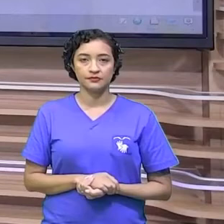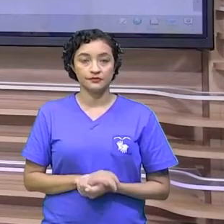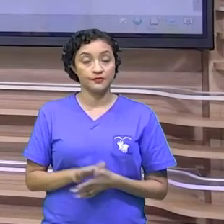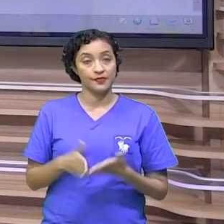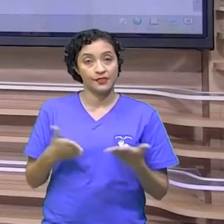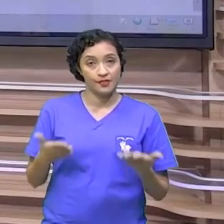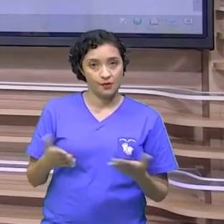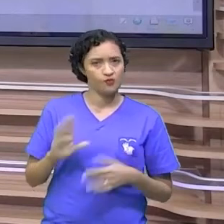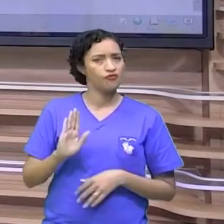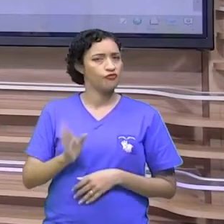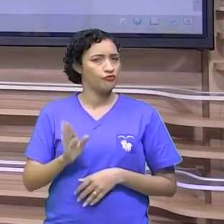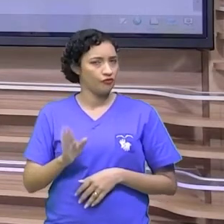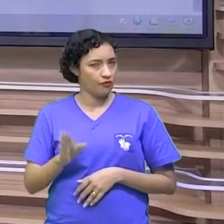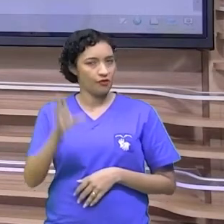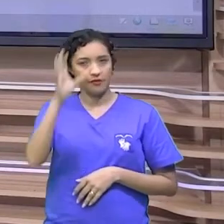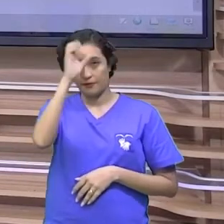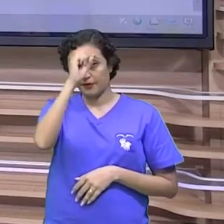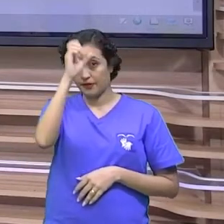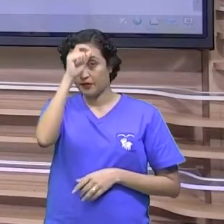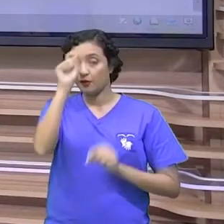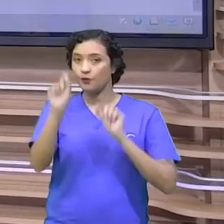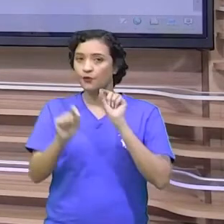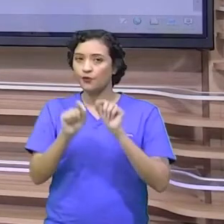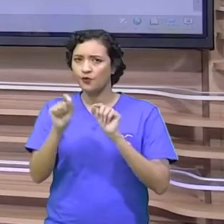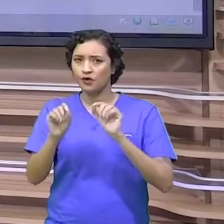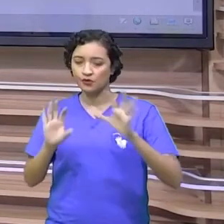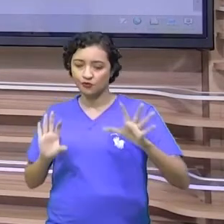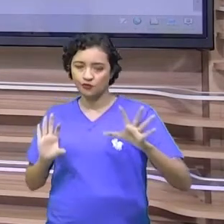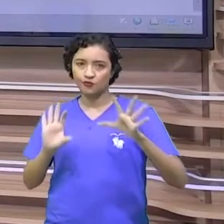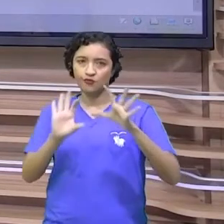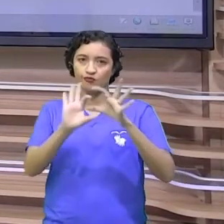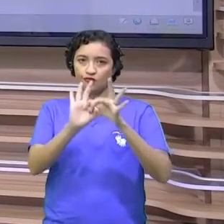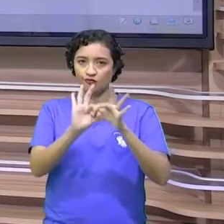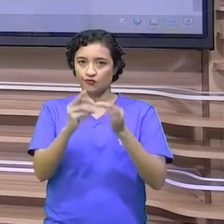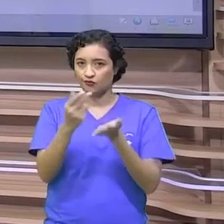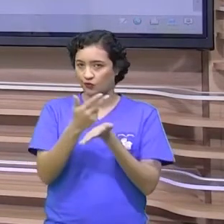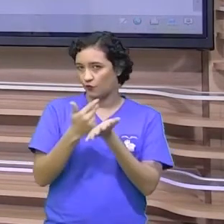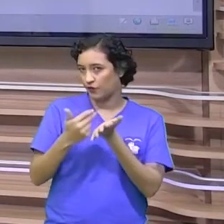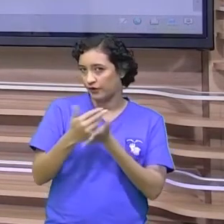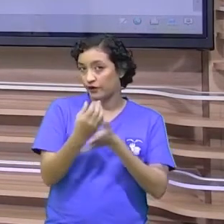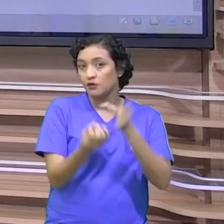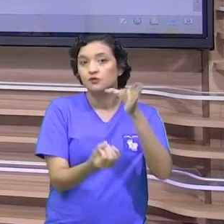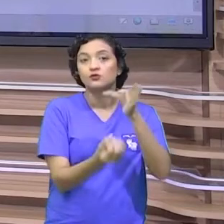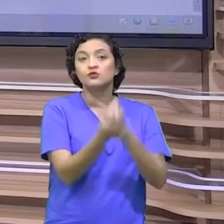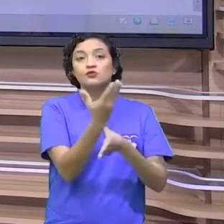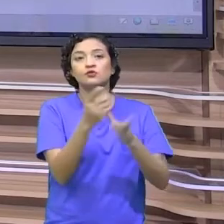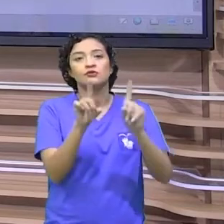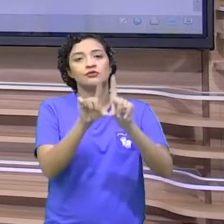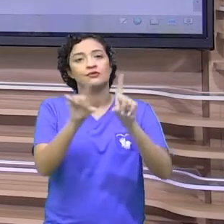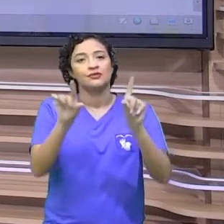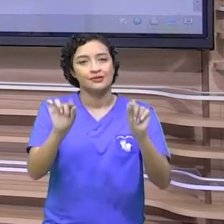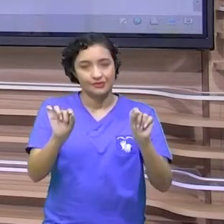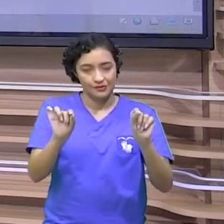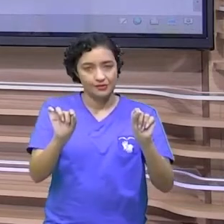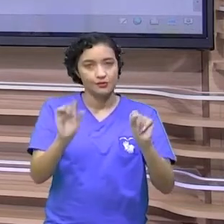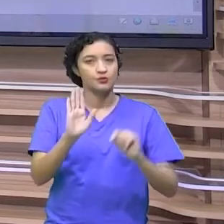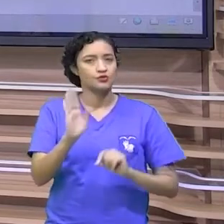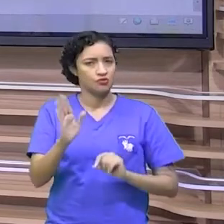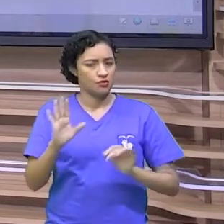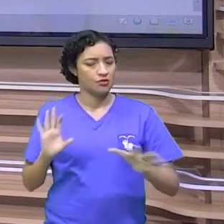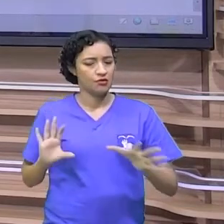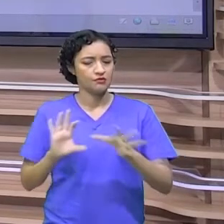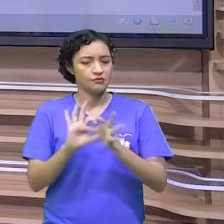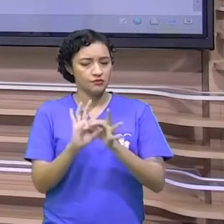Bom, nós vimos aí que quando nós unimos os dois triângulos, nós conseguimos formar quem? O retângulo. Fizemos a